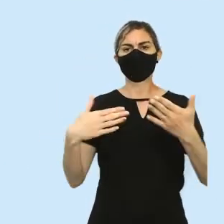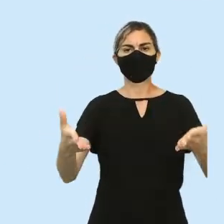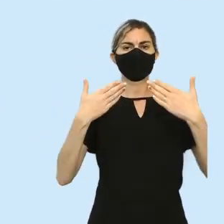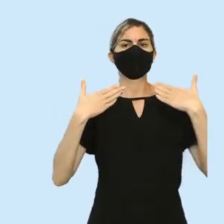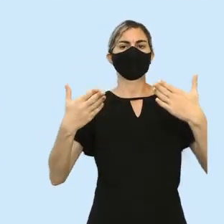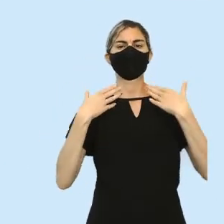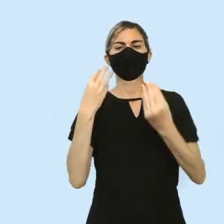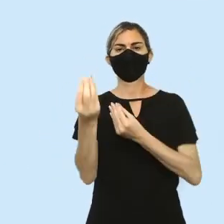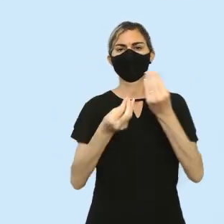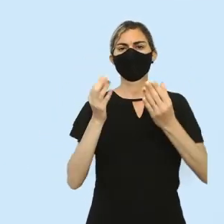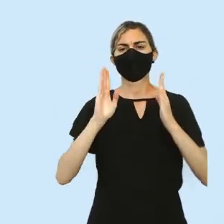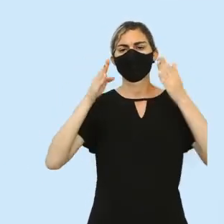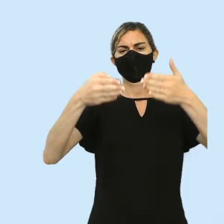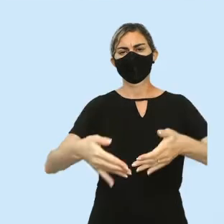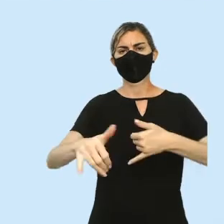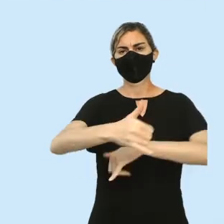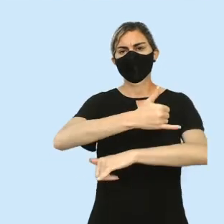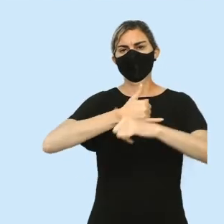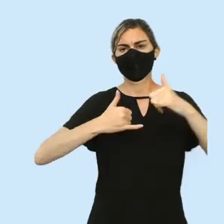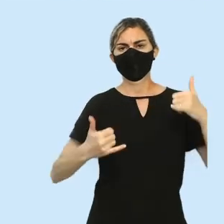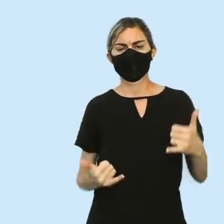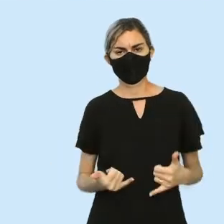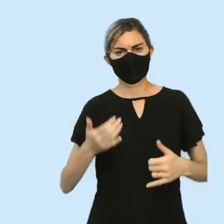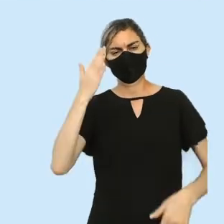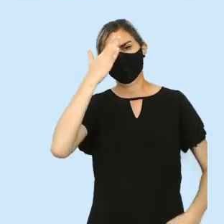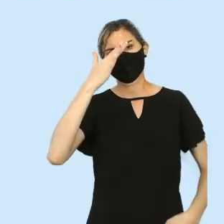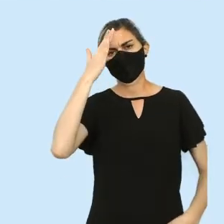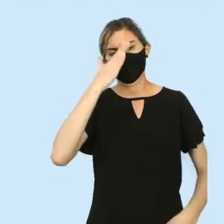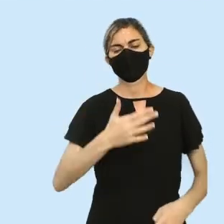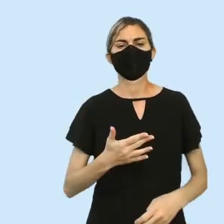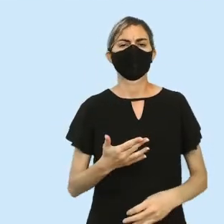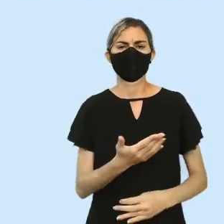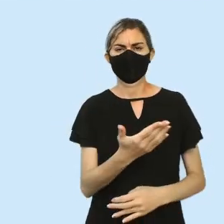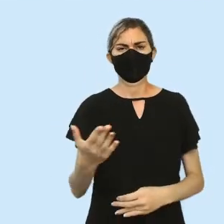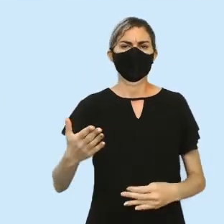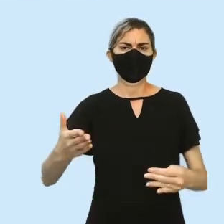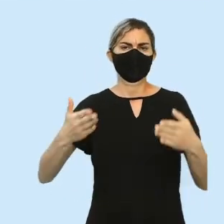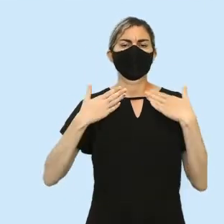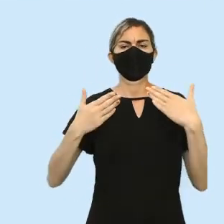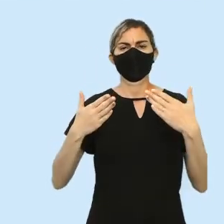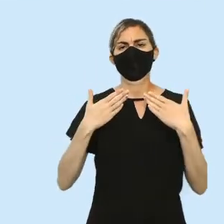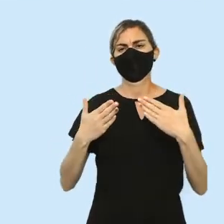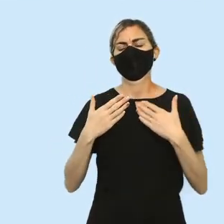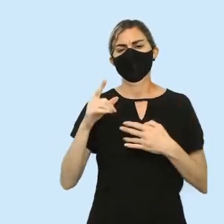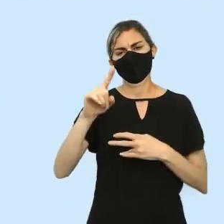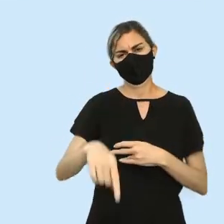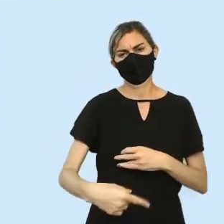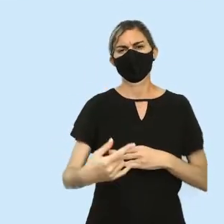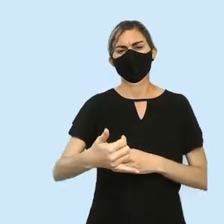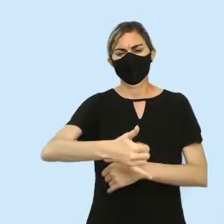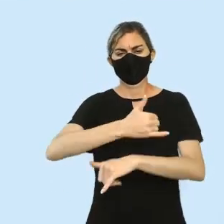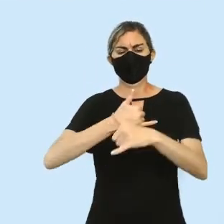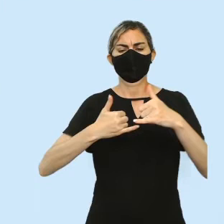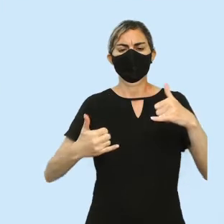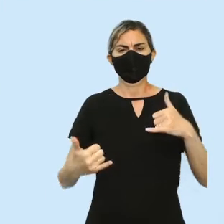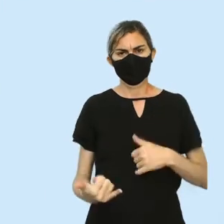calor como forma de energia. Então, entende-se que calor é